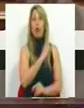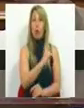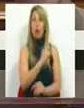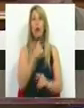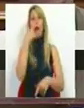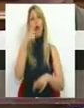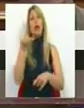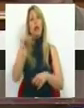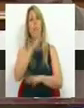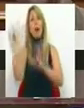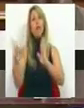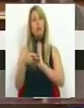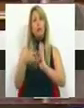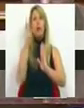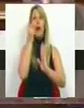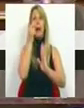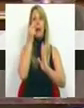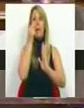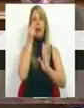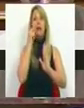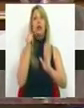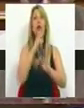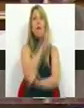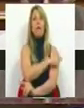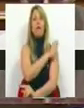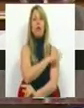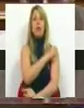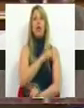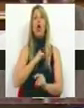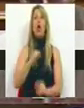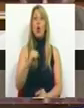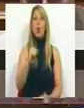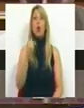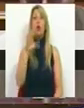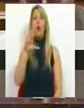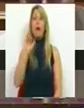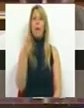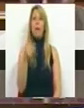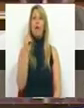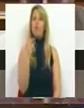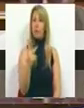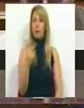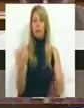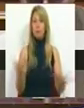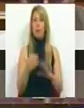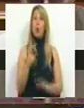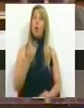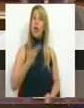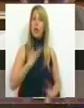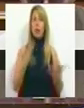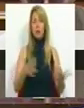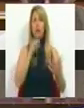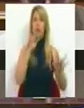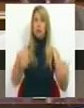do sexo masculino contra o vírus do papiloma humano. Para o PSD, isto é ainda o tempo do Governo estudar a possibilidade de inclusão